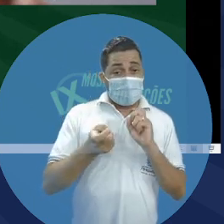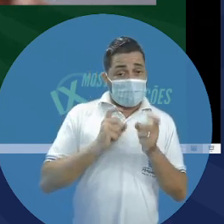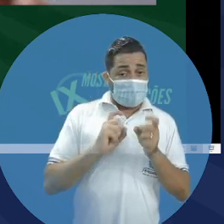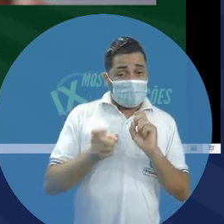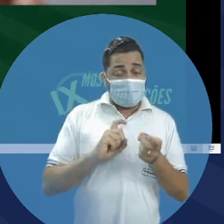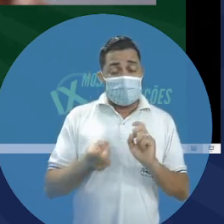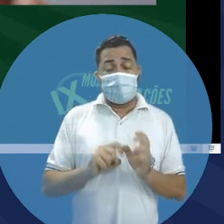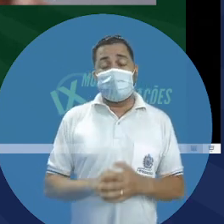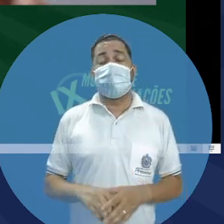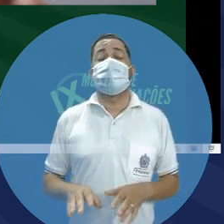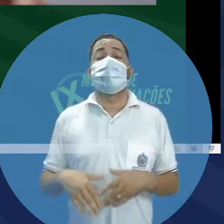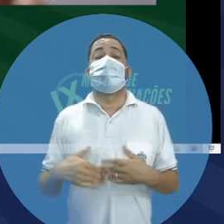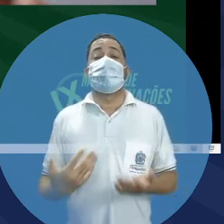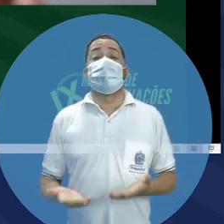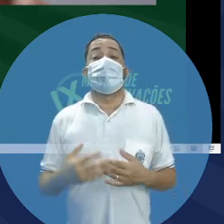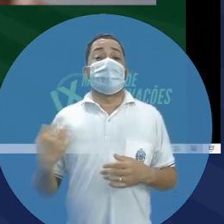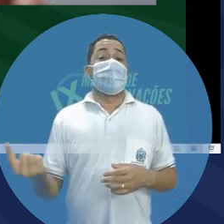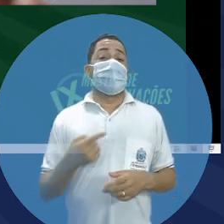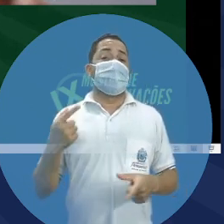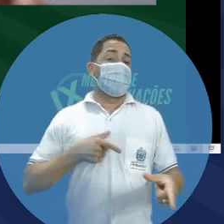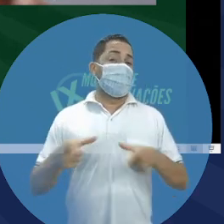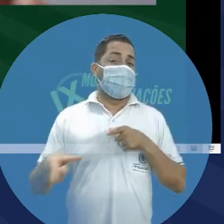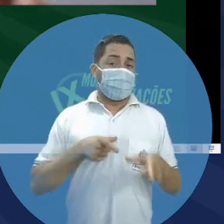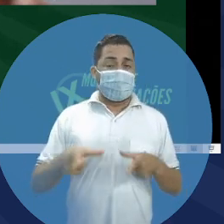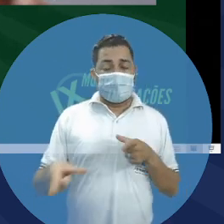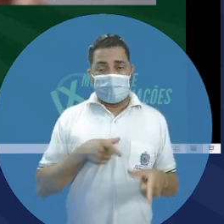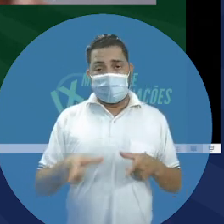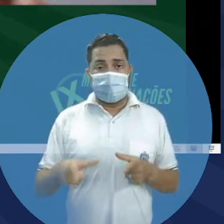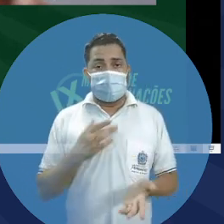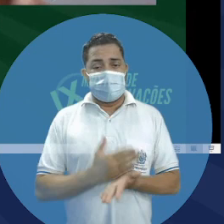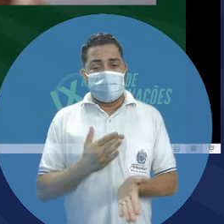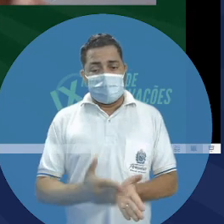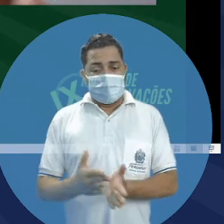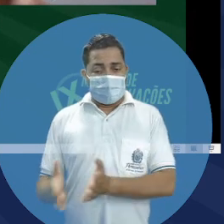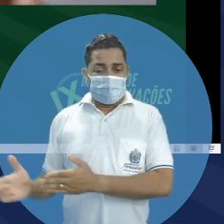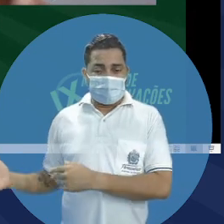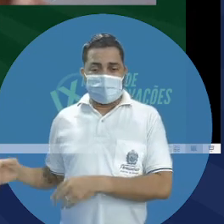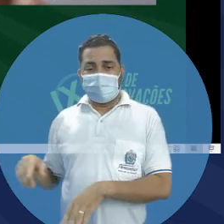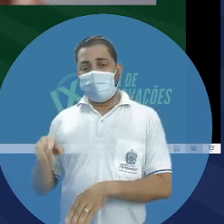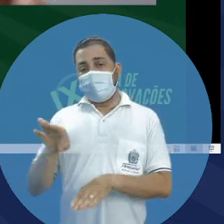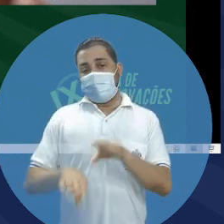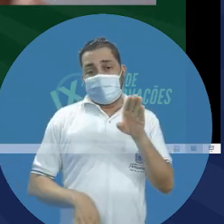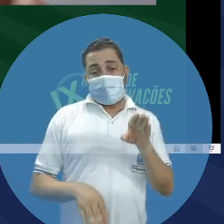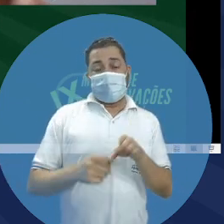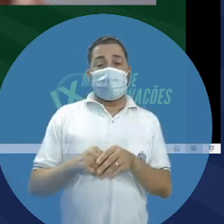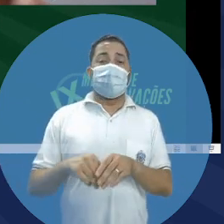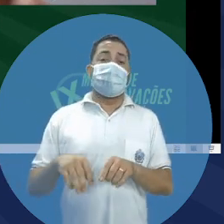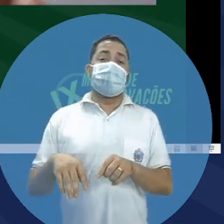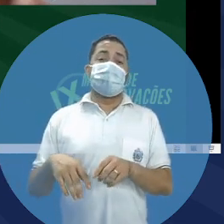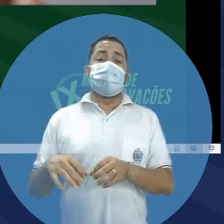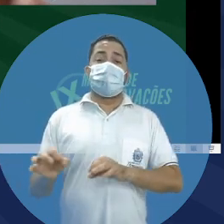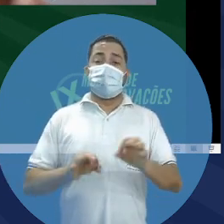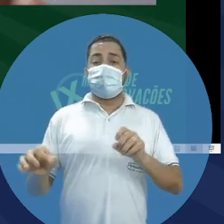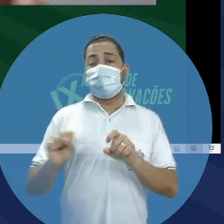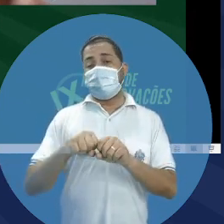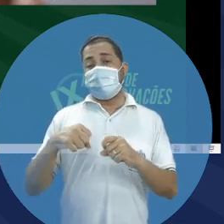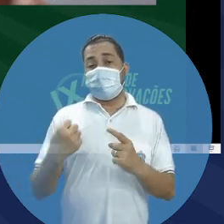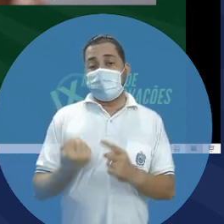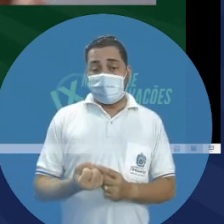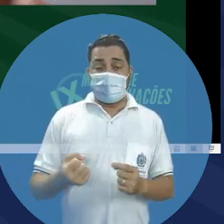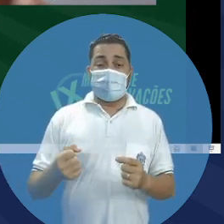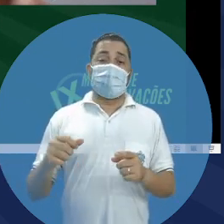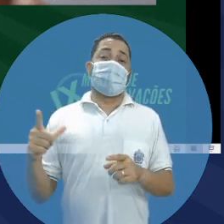abordagens. Então, a gente trabalha a partir da desigualdade e organização social, que é a questão